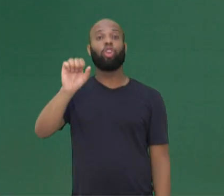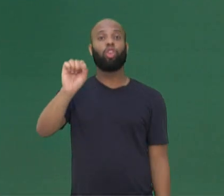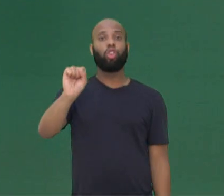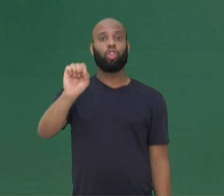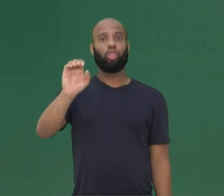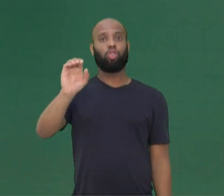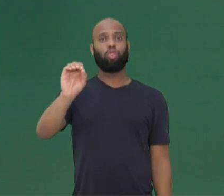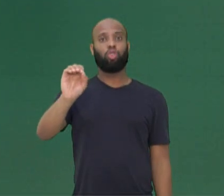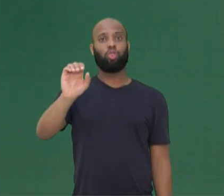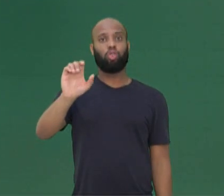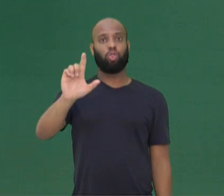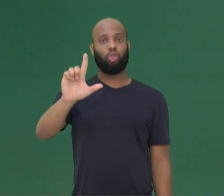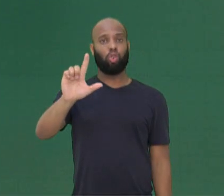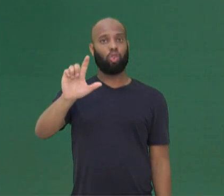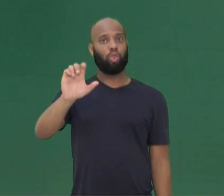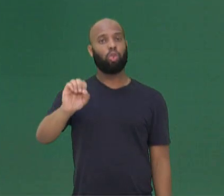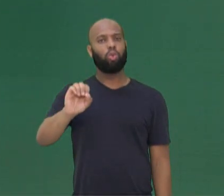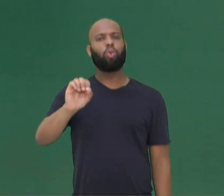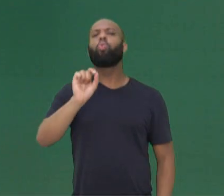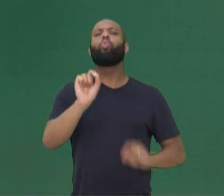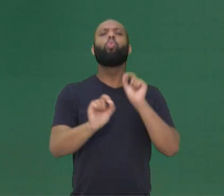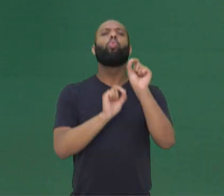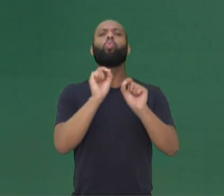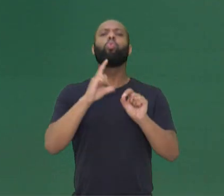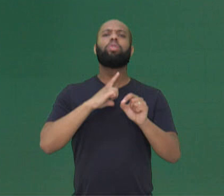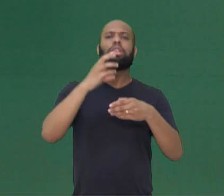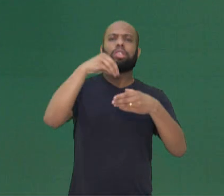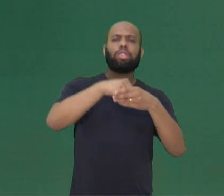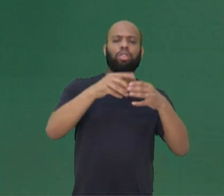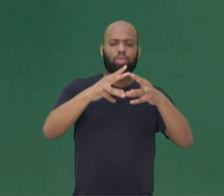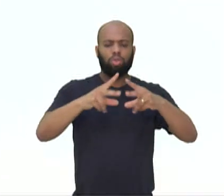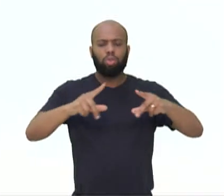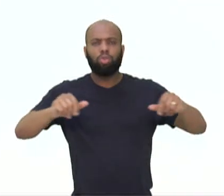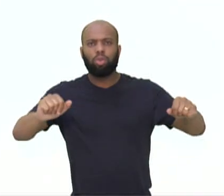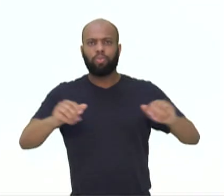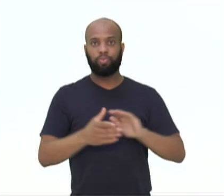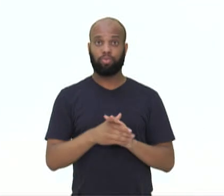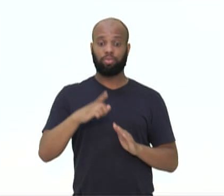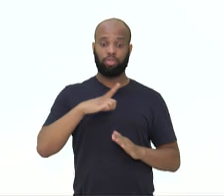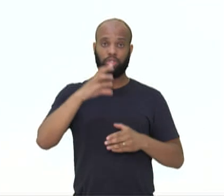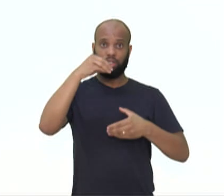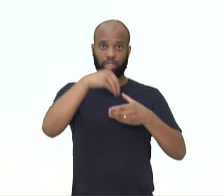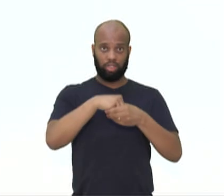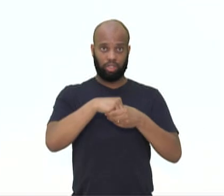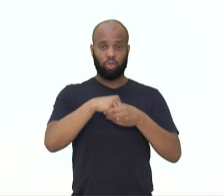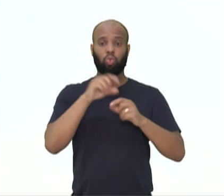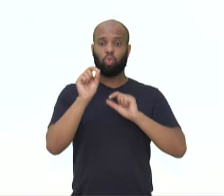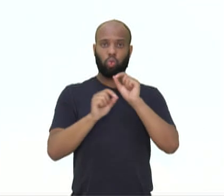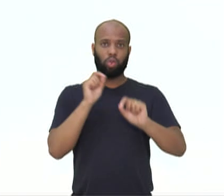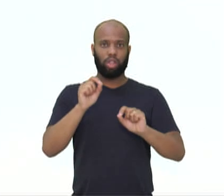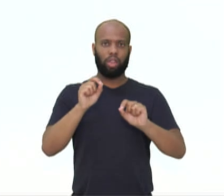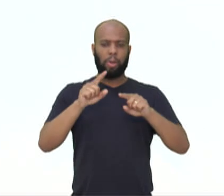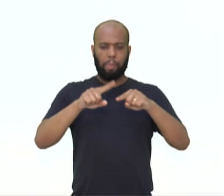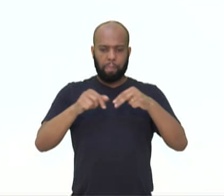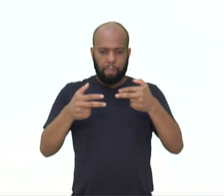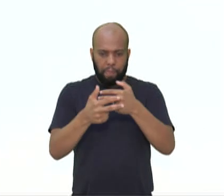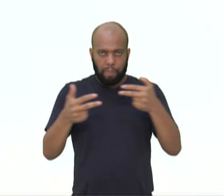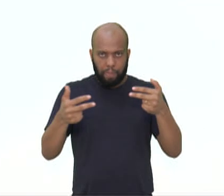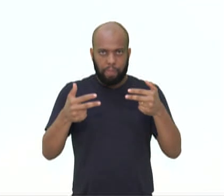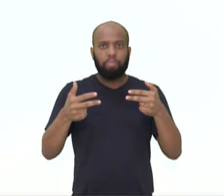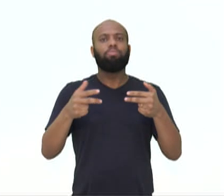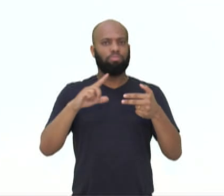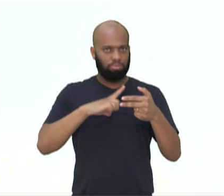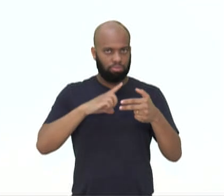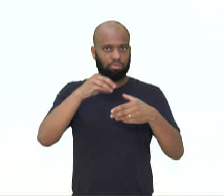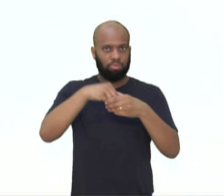constituído essencialmente por quê? O que tem no solo? Matéria inorgânica e matéria orgânica. A gente